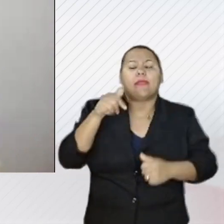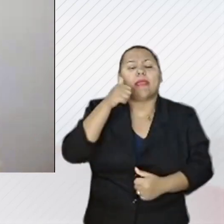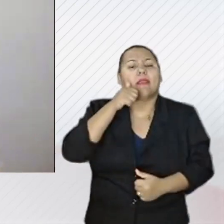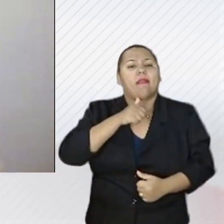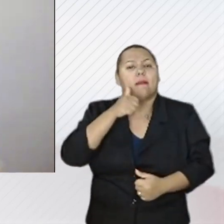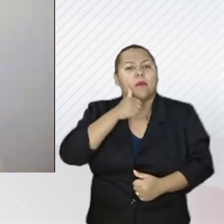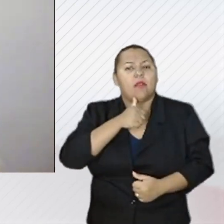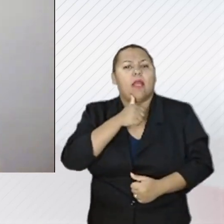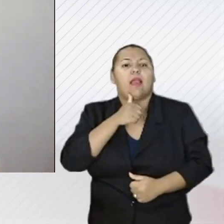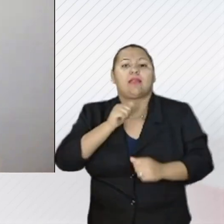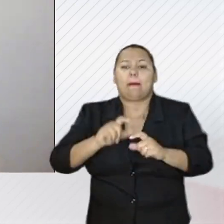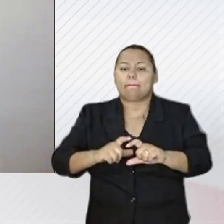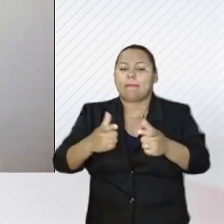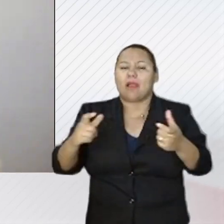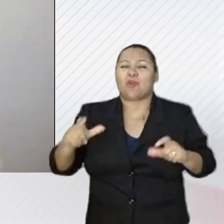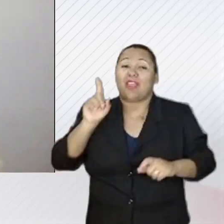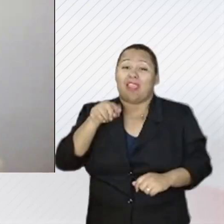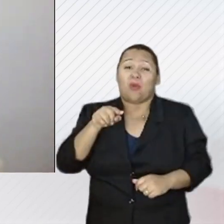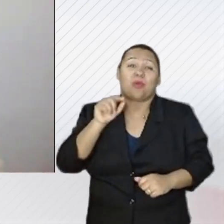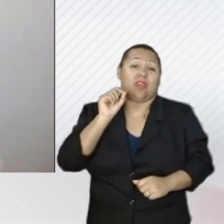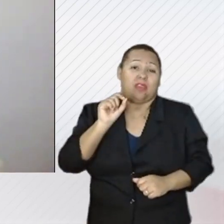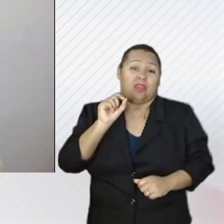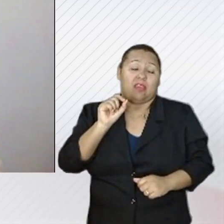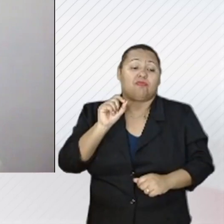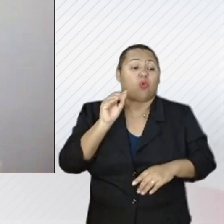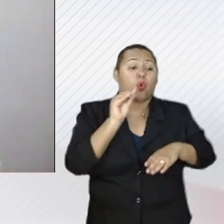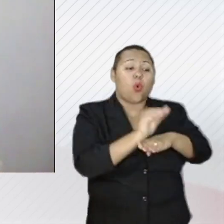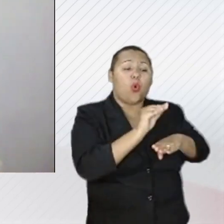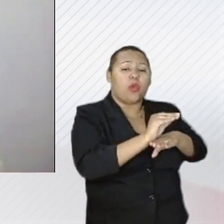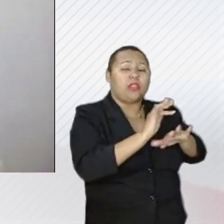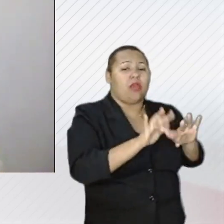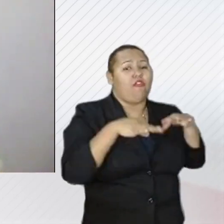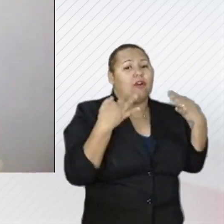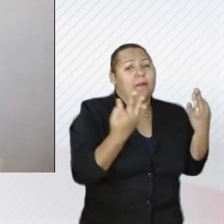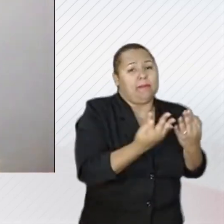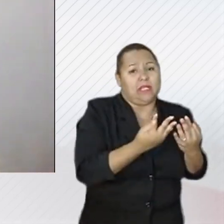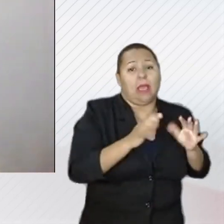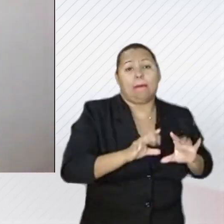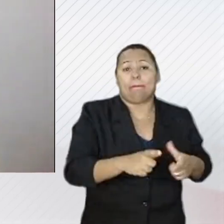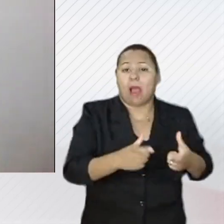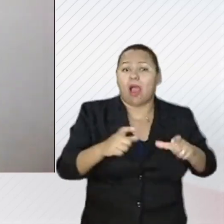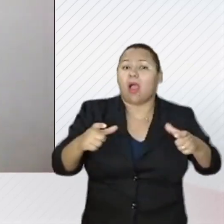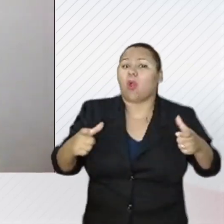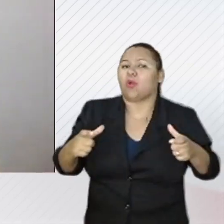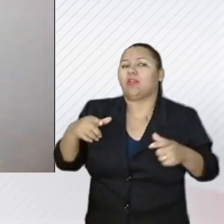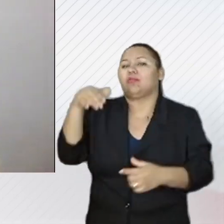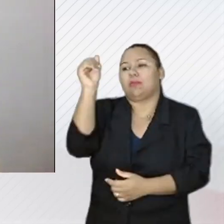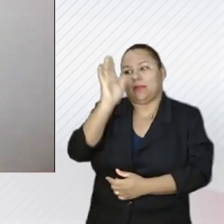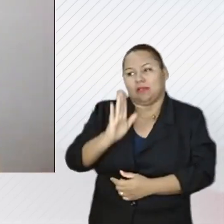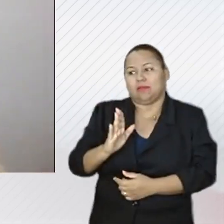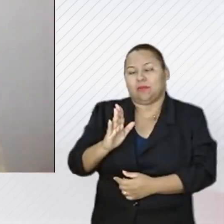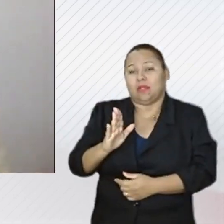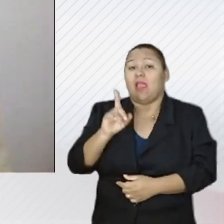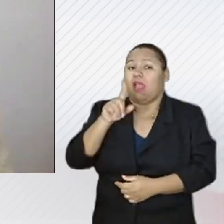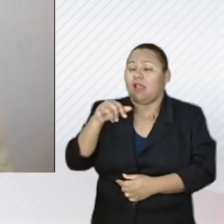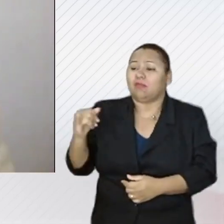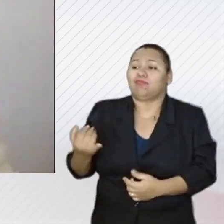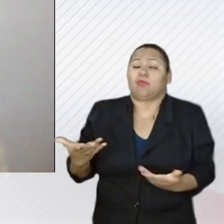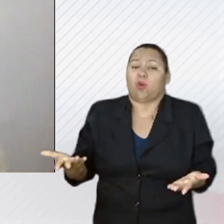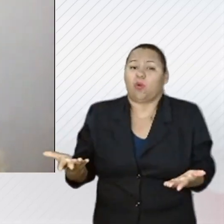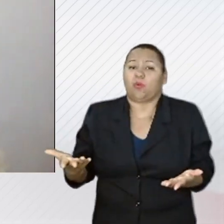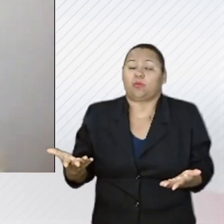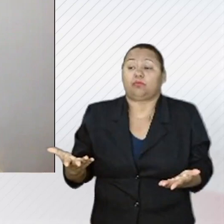chefes de família. A maior parte de chefes de família hoje são mulheres no Brasil. E, portanto, quando se fala